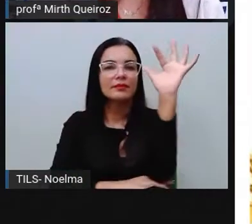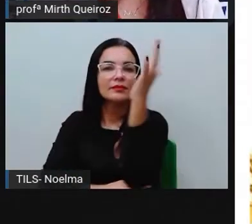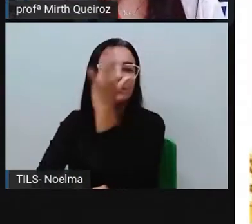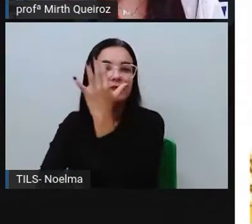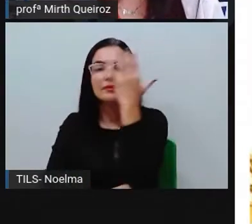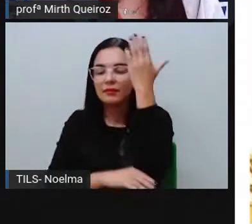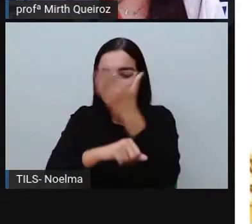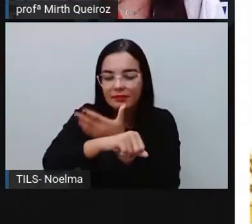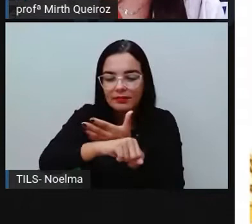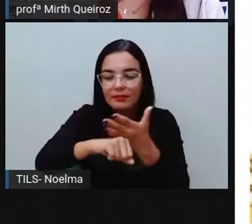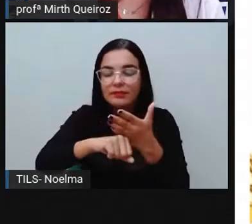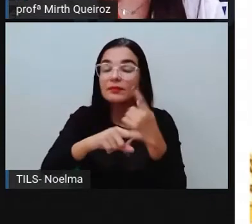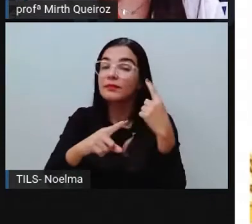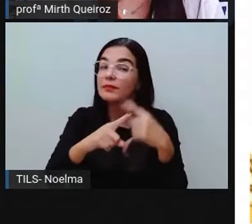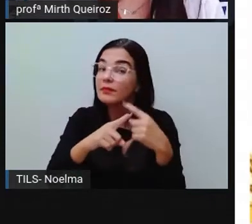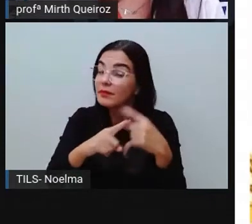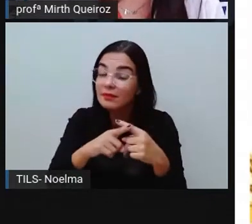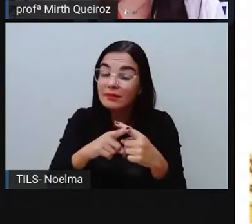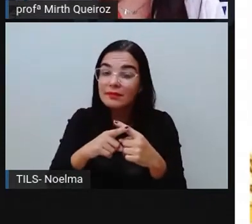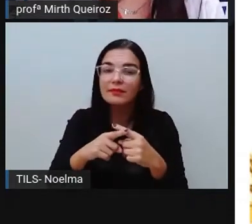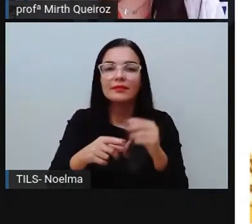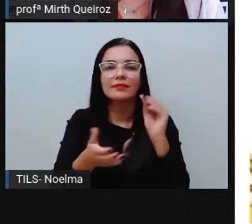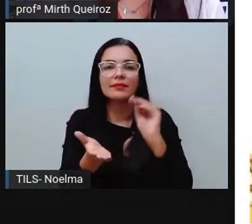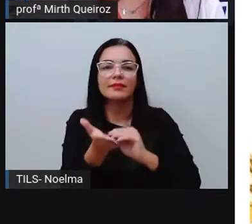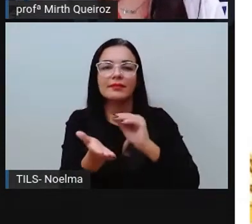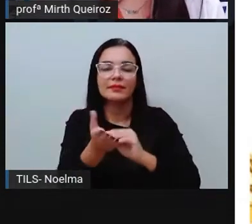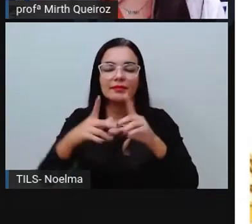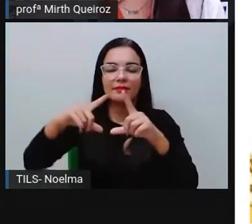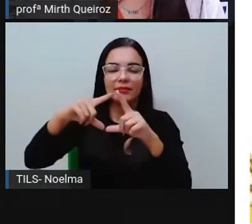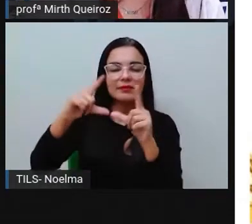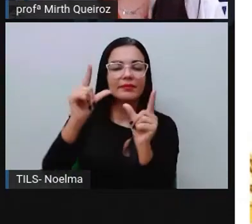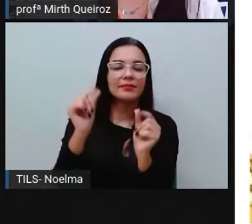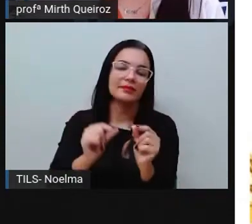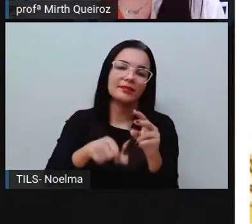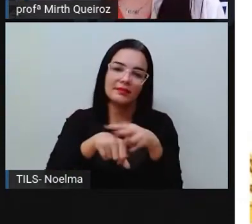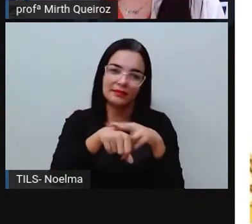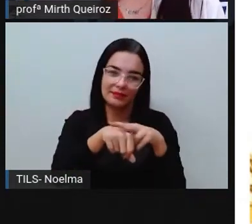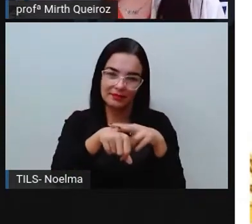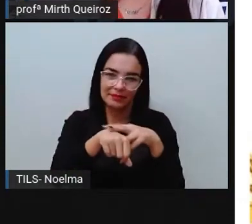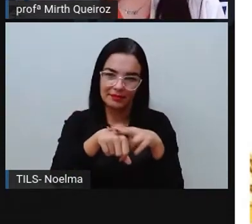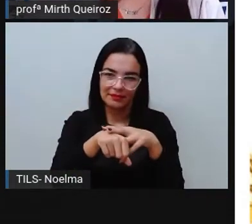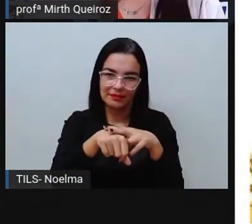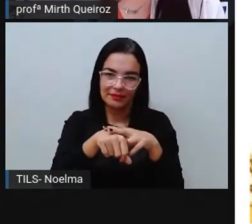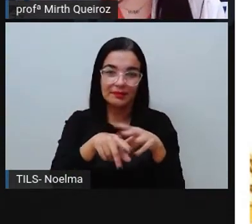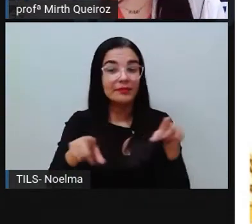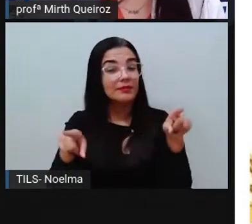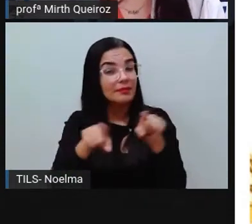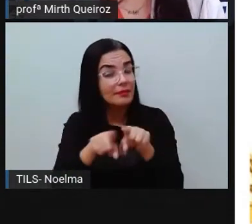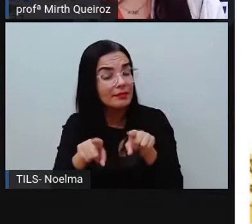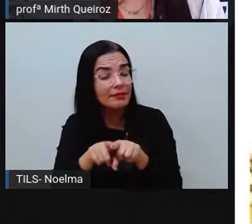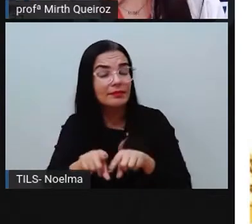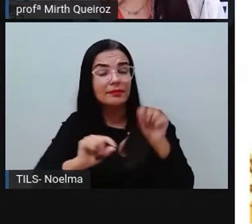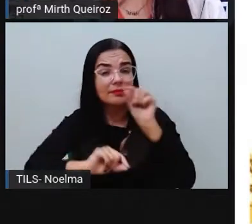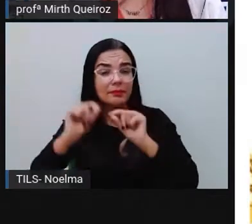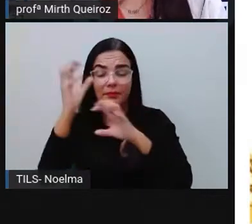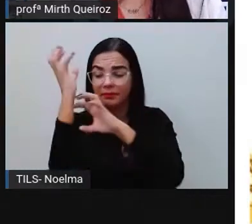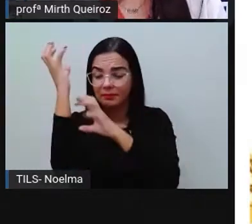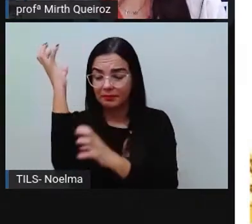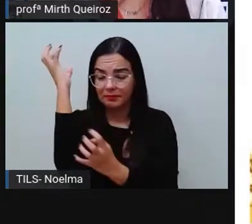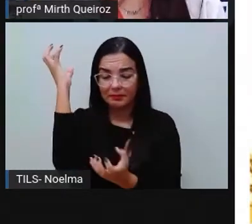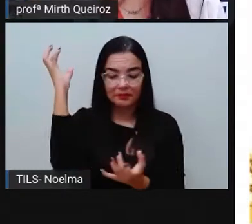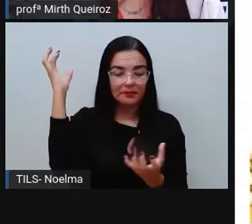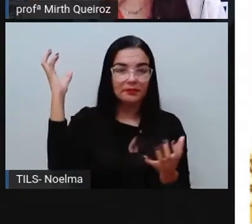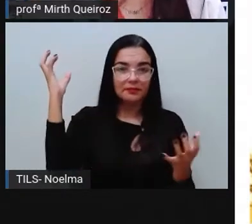essas folhas aí caem no período da seca. E, além disso, a caatinga, embora seja